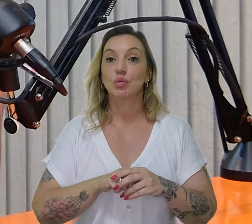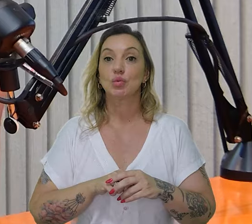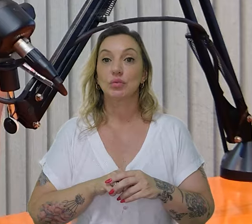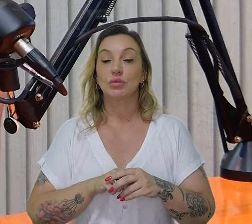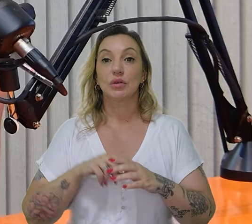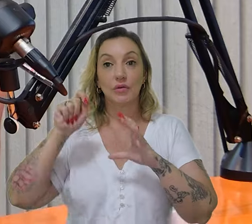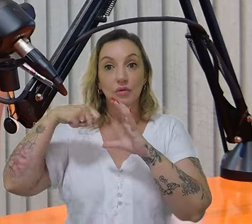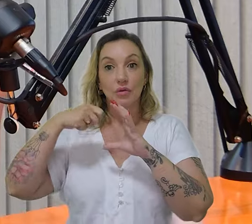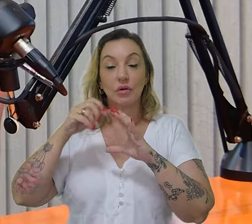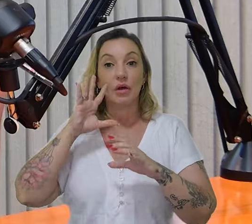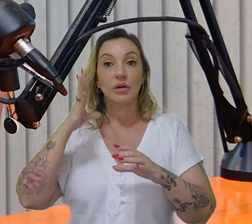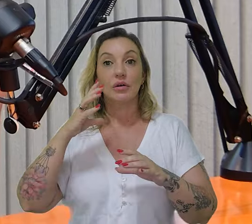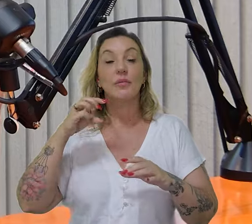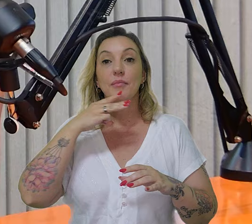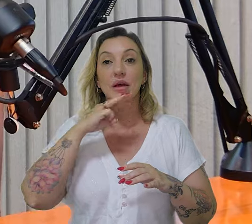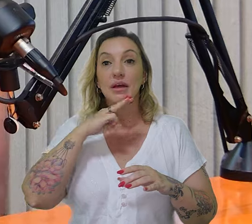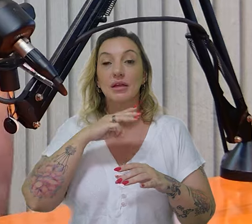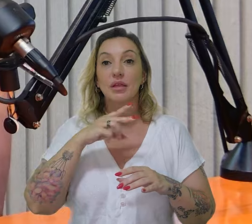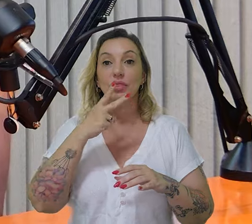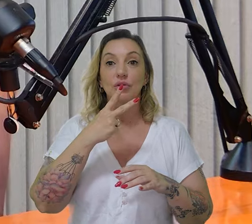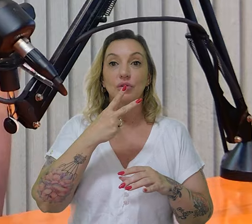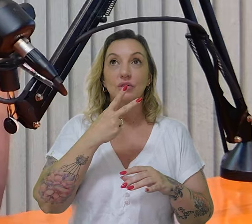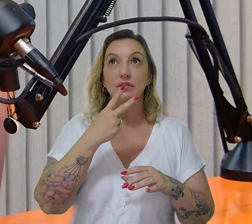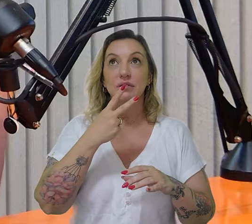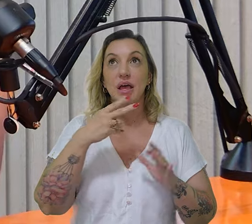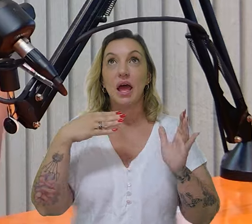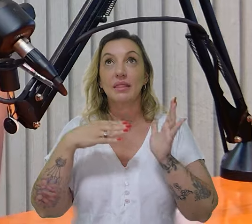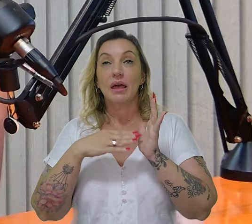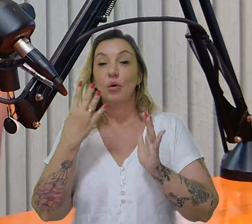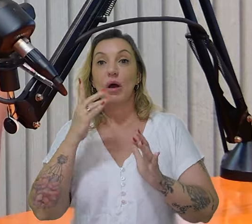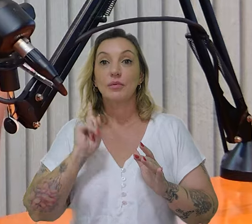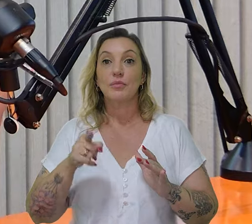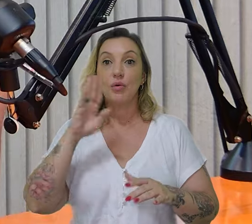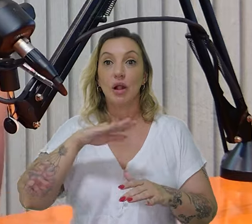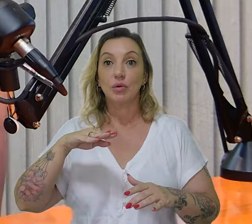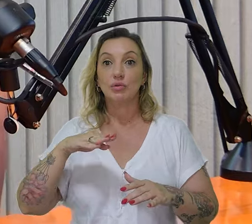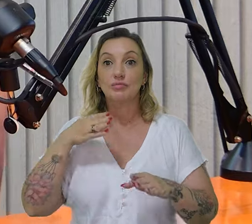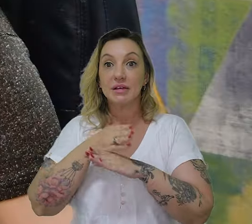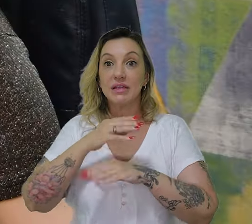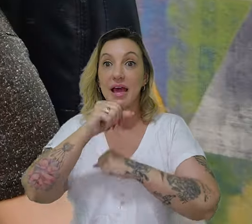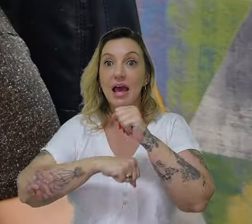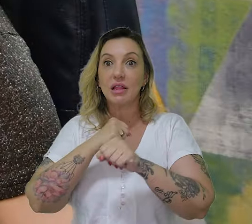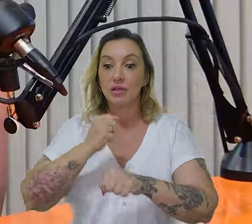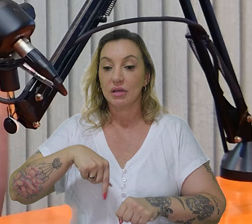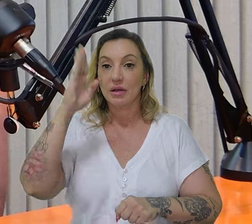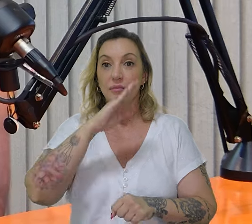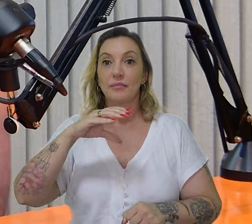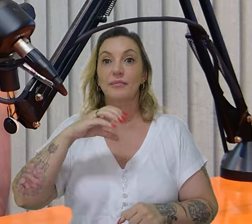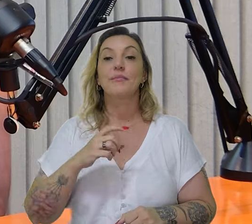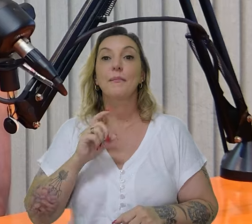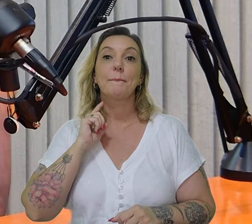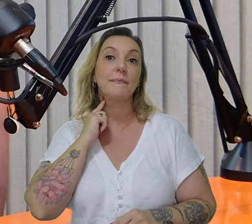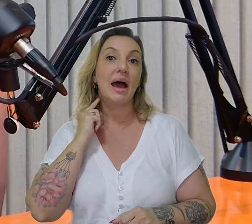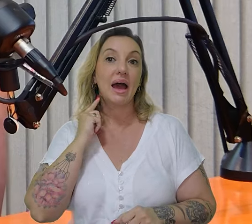filmmaking que acontece em março eu tenho de 2 a 4.000 alunos que participam todos os anos só no Brasil gente que máximo em maio a gente